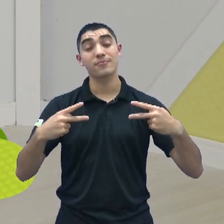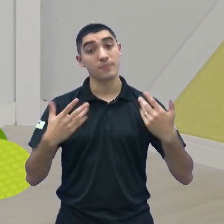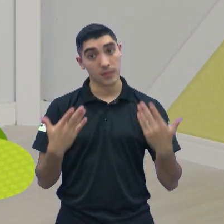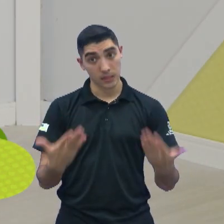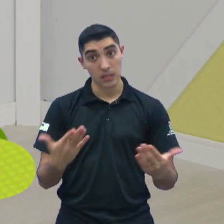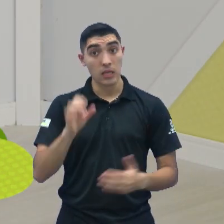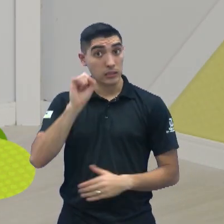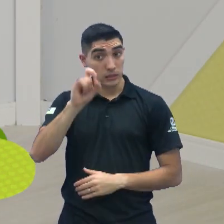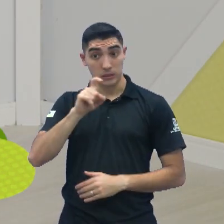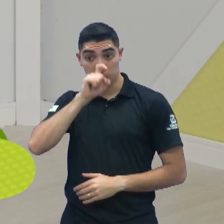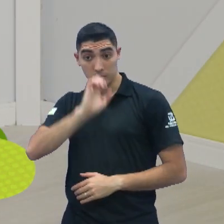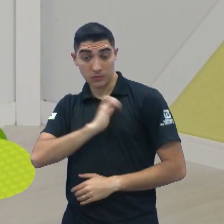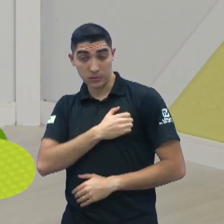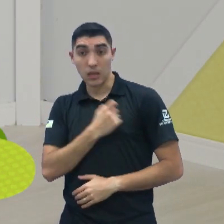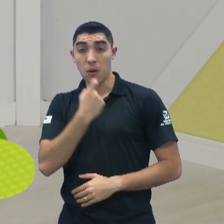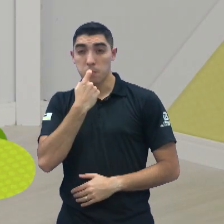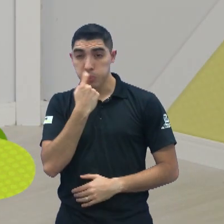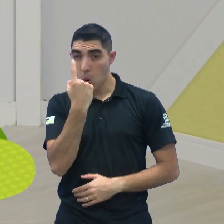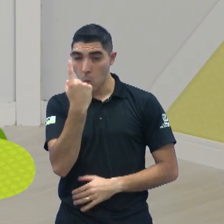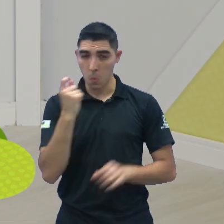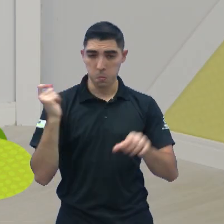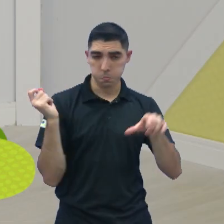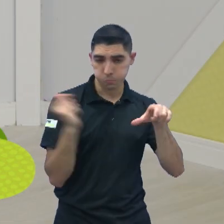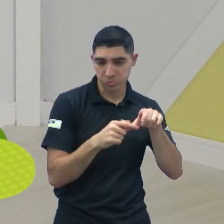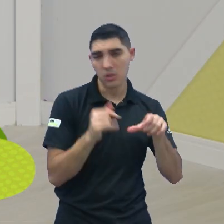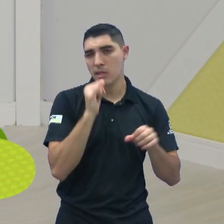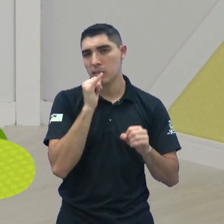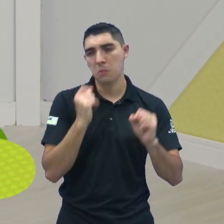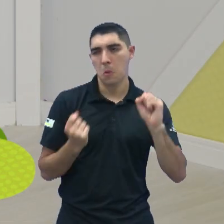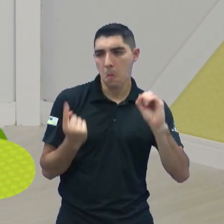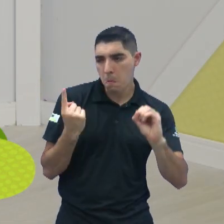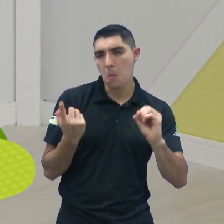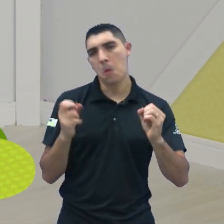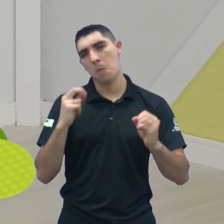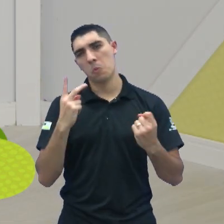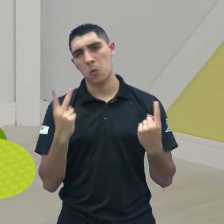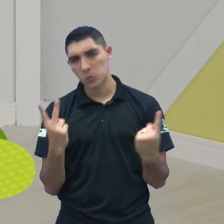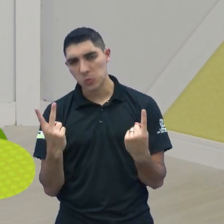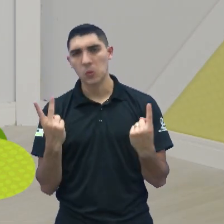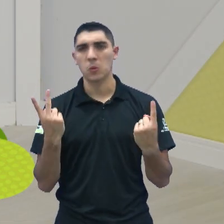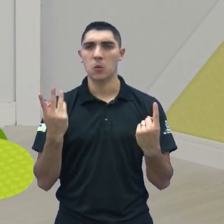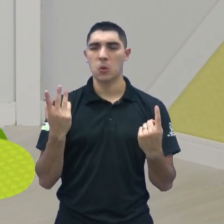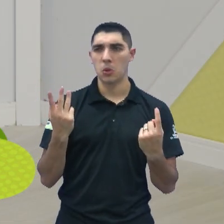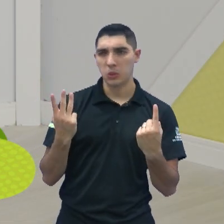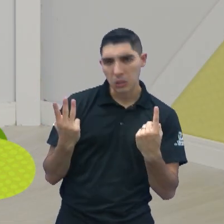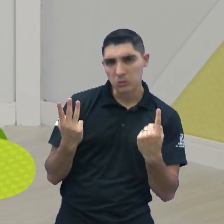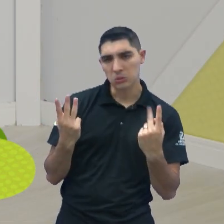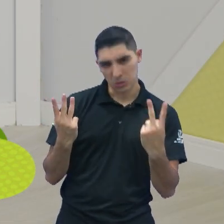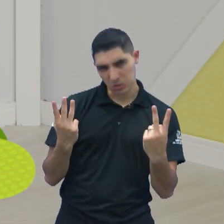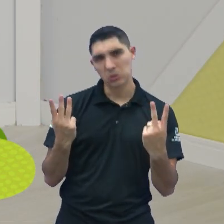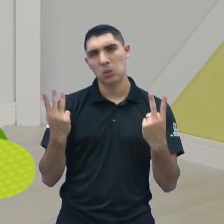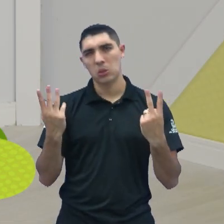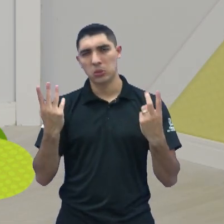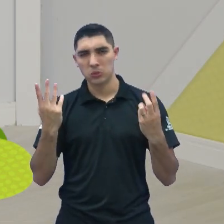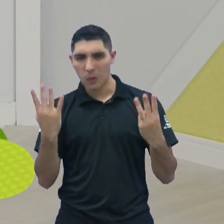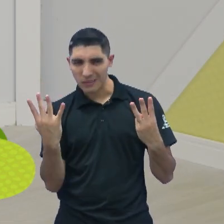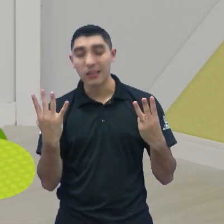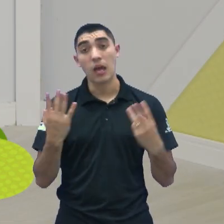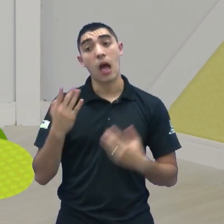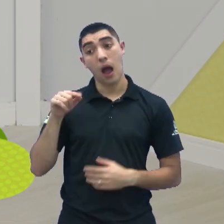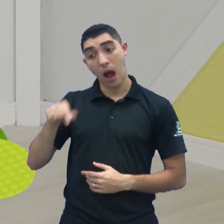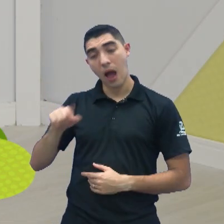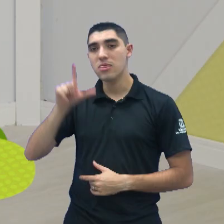São José por 1 gol de diferença, 1-0, 2-1, 3-2, a decisão vai para os pênaltis, o Comercial joga pelo